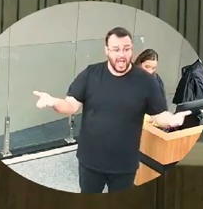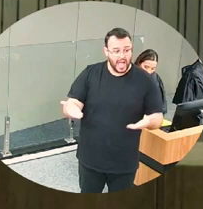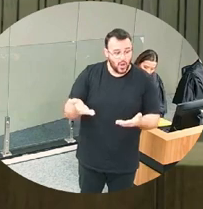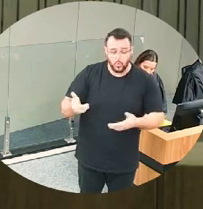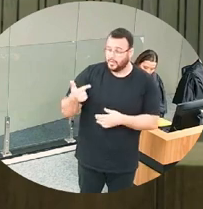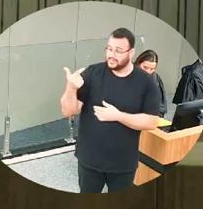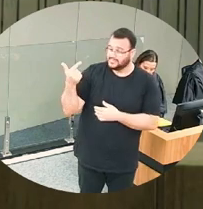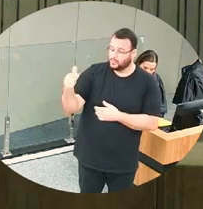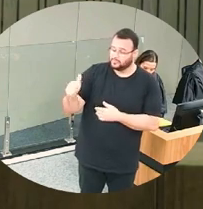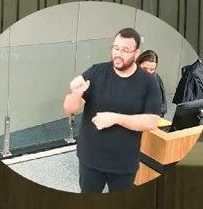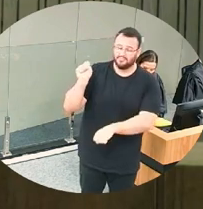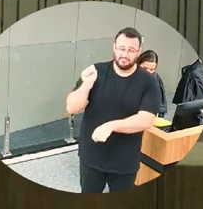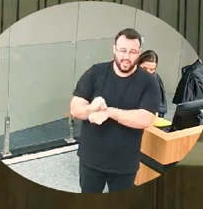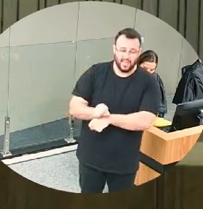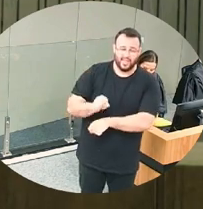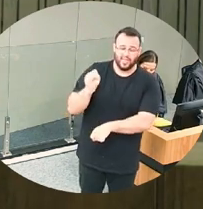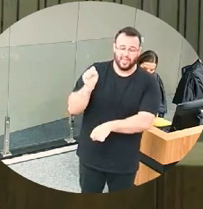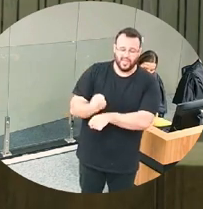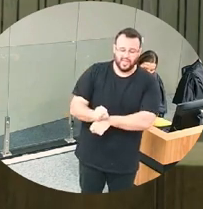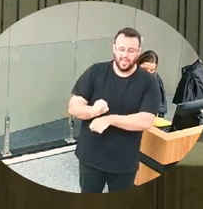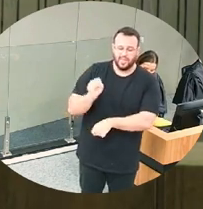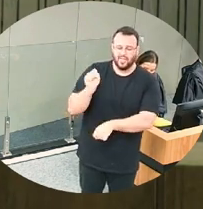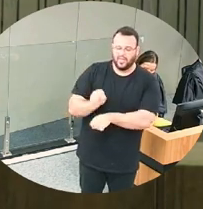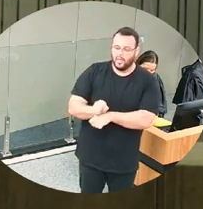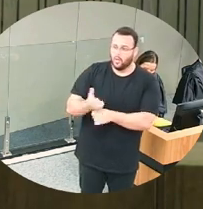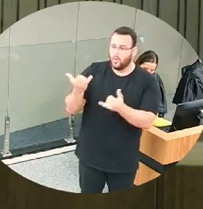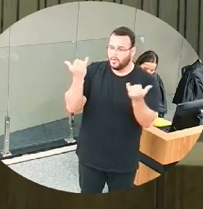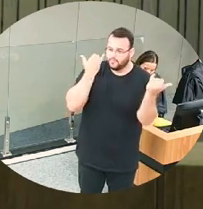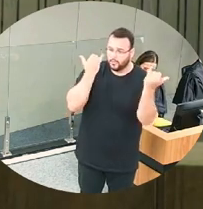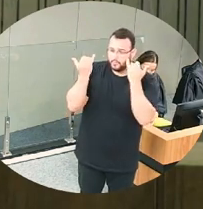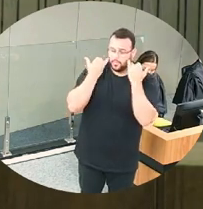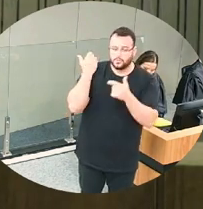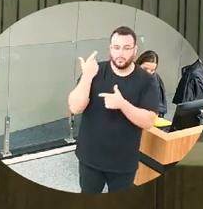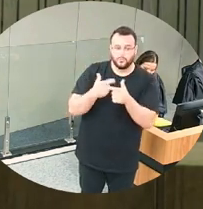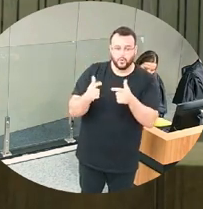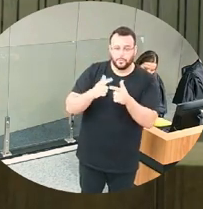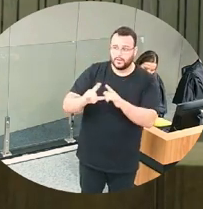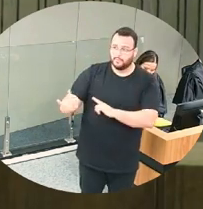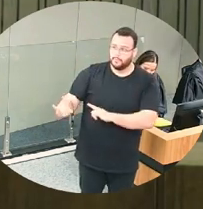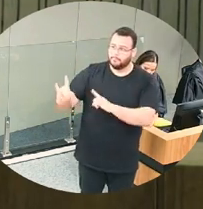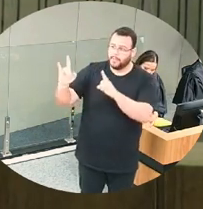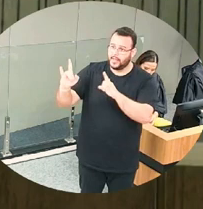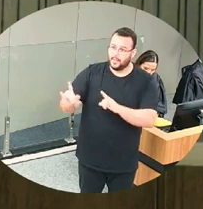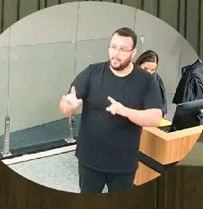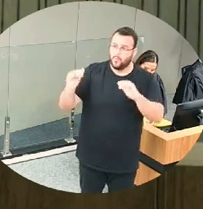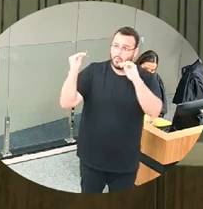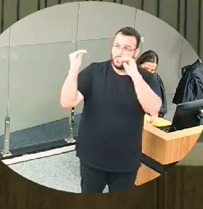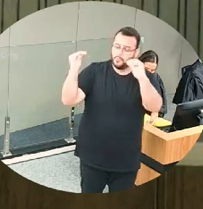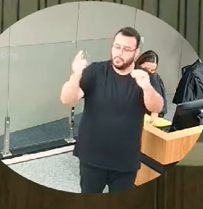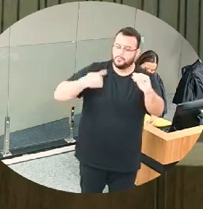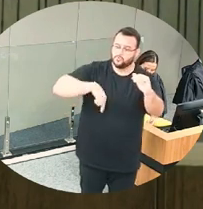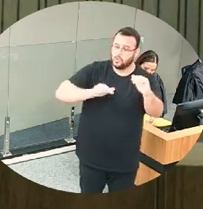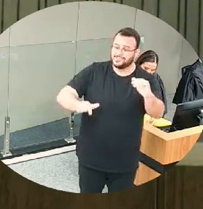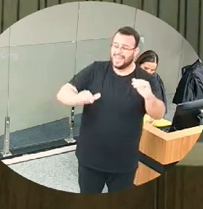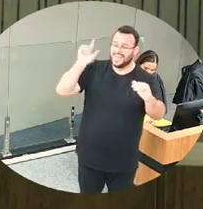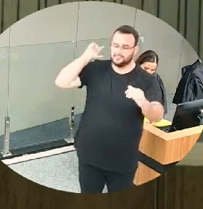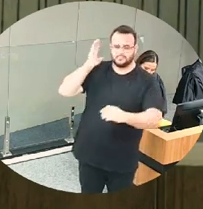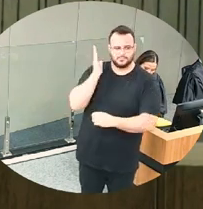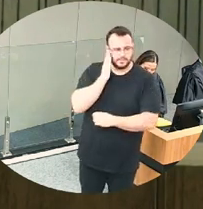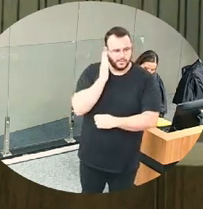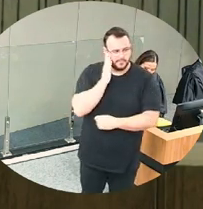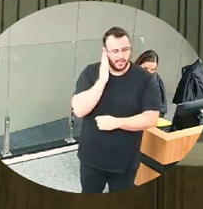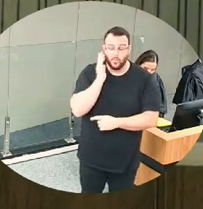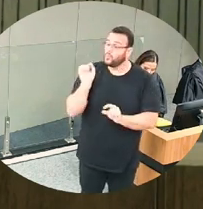vamos mais ficar aguardando que nos sejam informados problemas nos prédios dos foros nos anteciparem